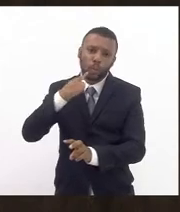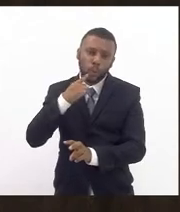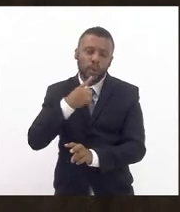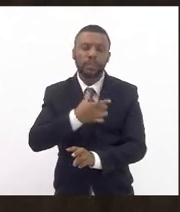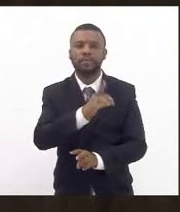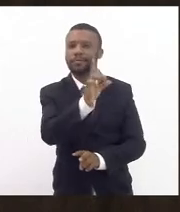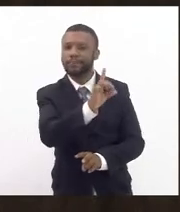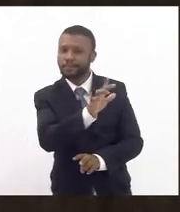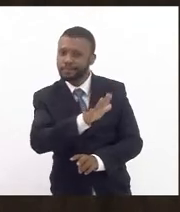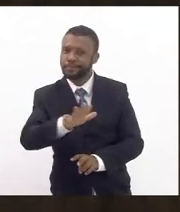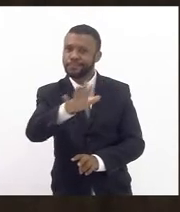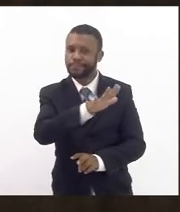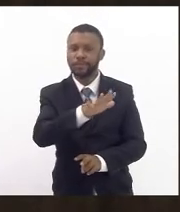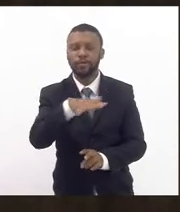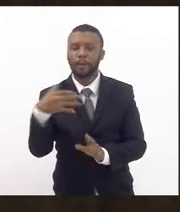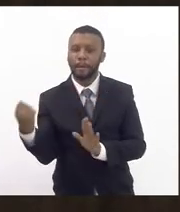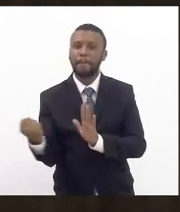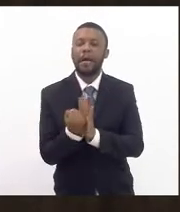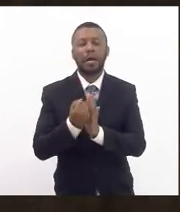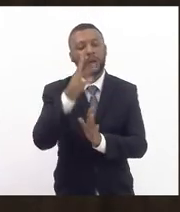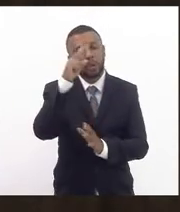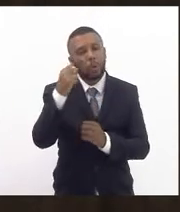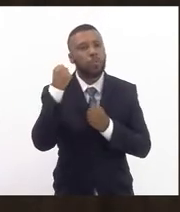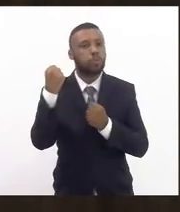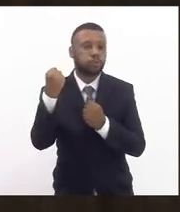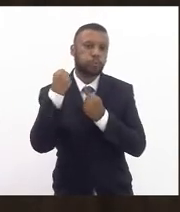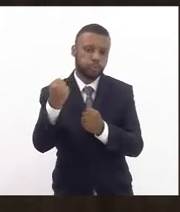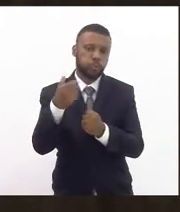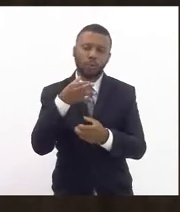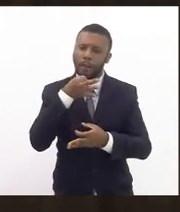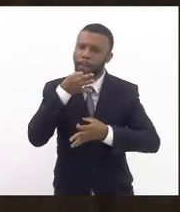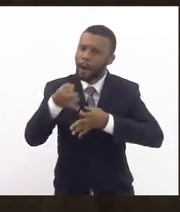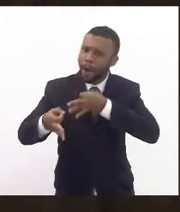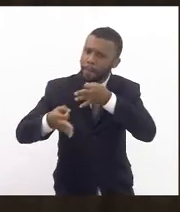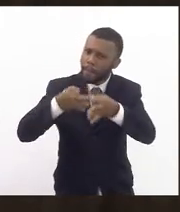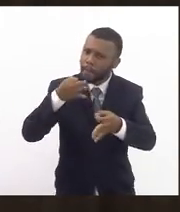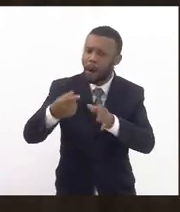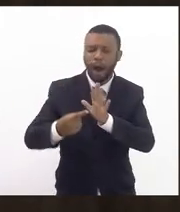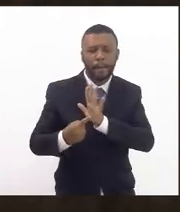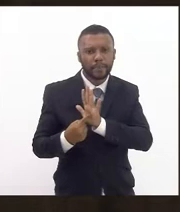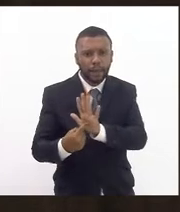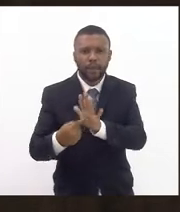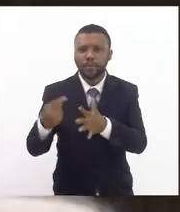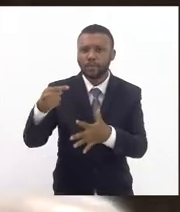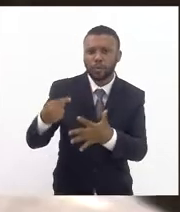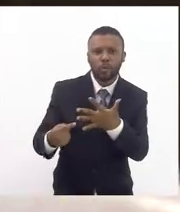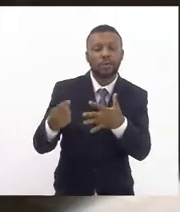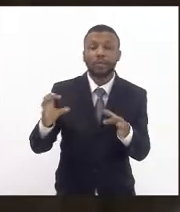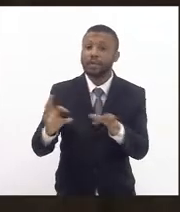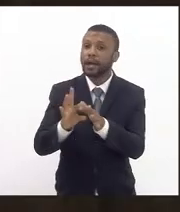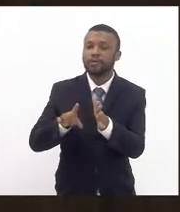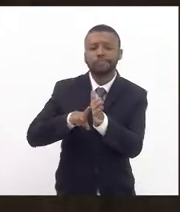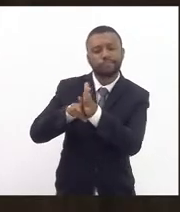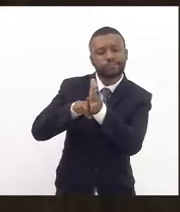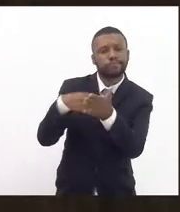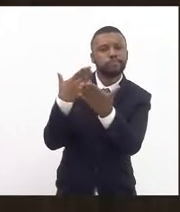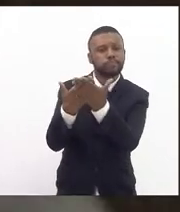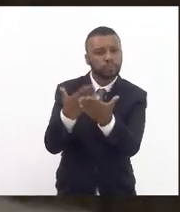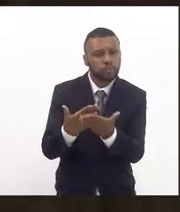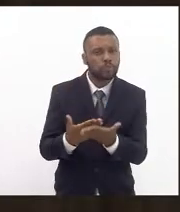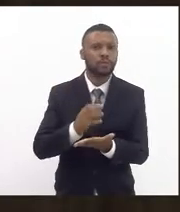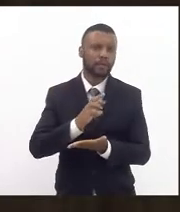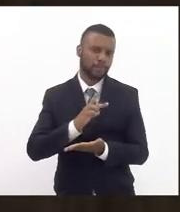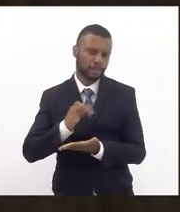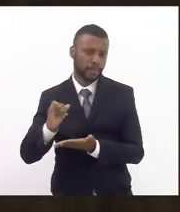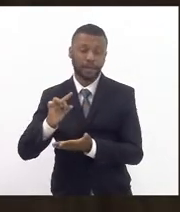deficiência foi um traço muito forte nos argumentos apresentados pelos estudos realizados pela CPI